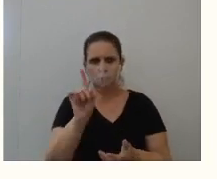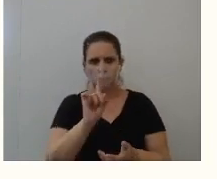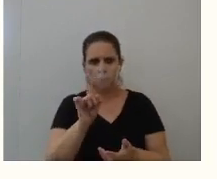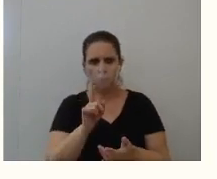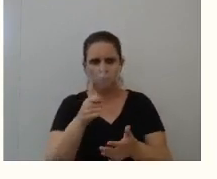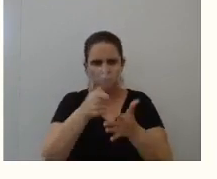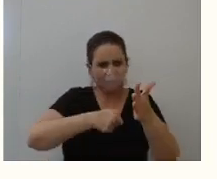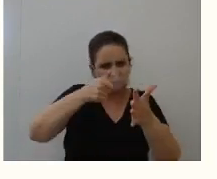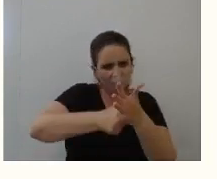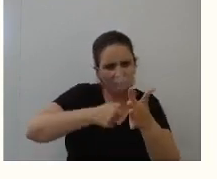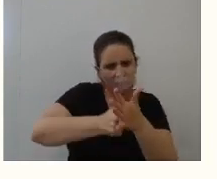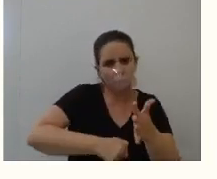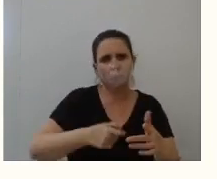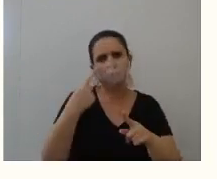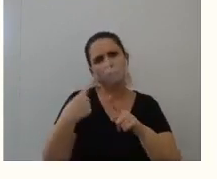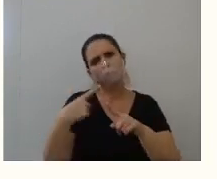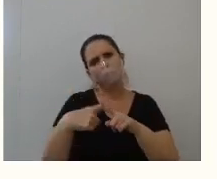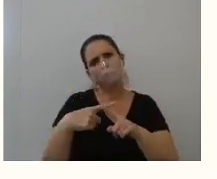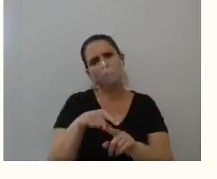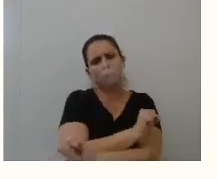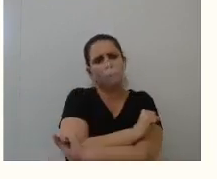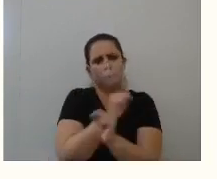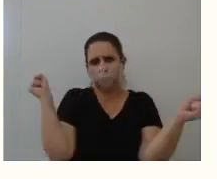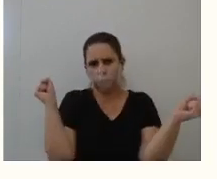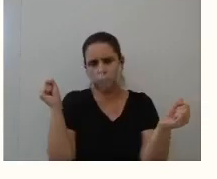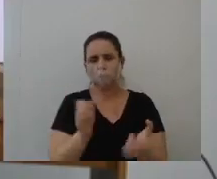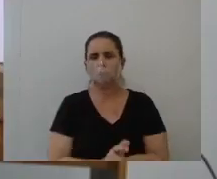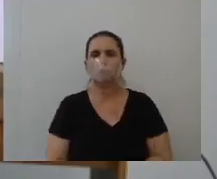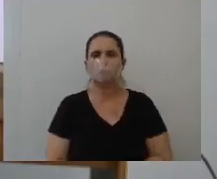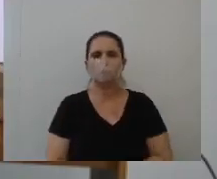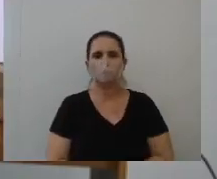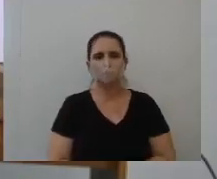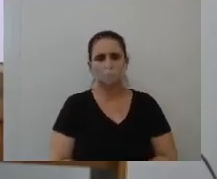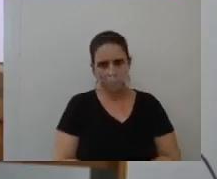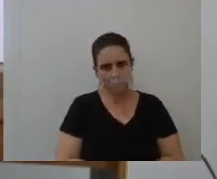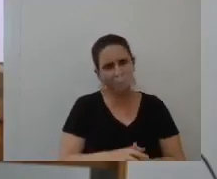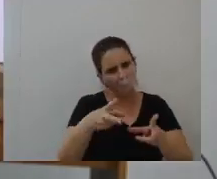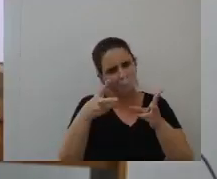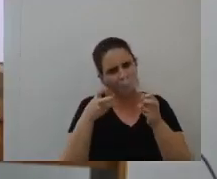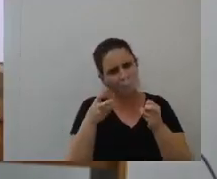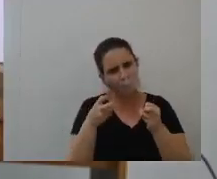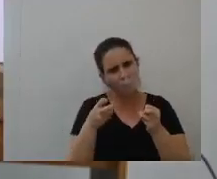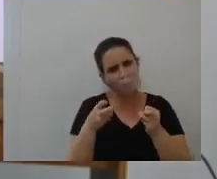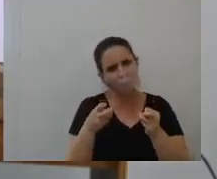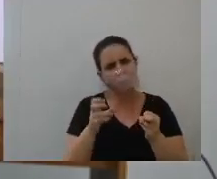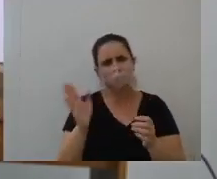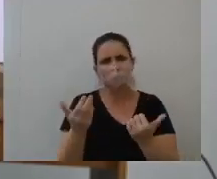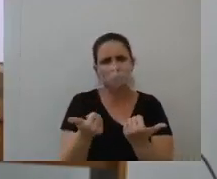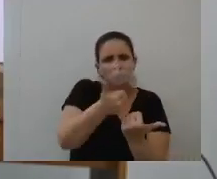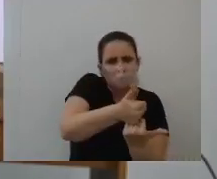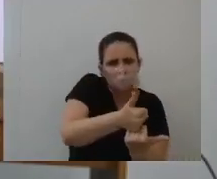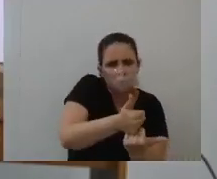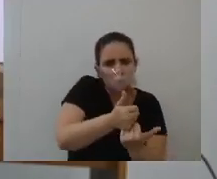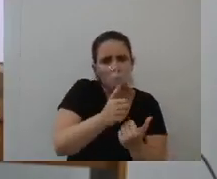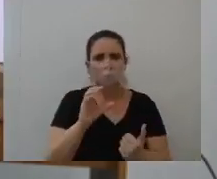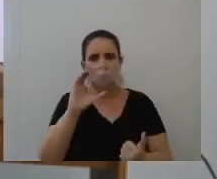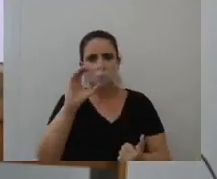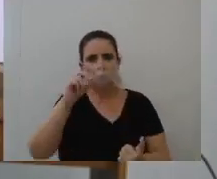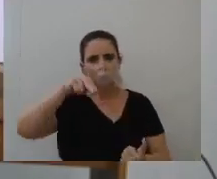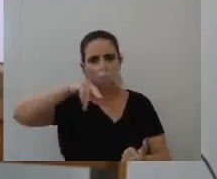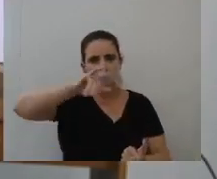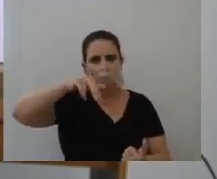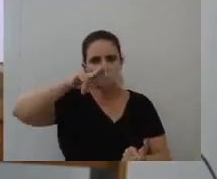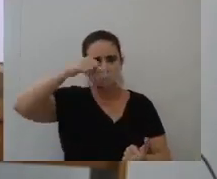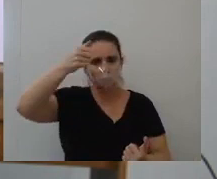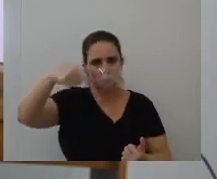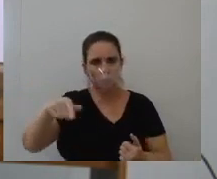insistirei porque é impossível. Percebe? Então aí, ó, quando eu substituo uma conjunção causal